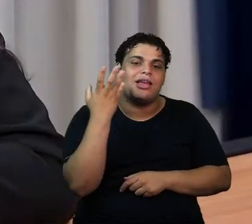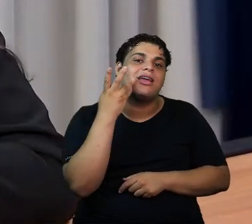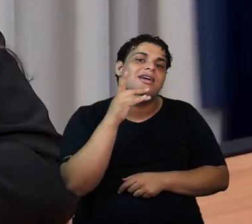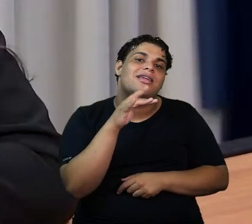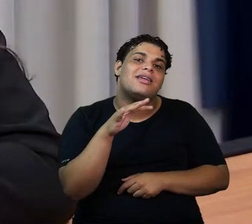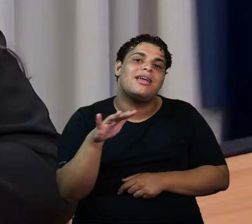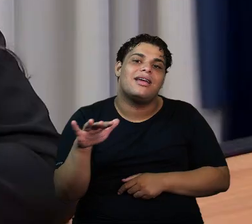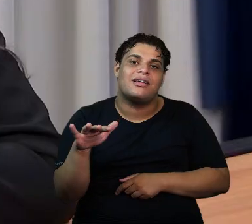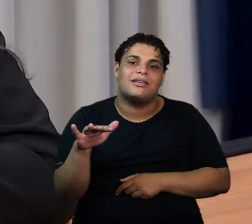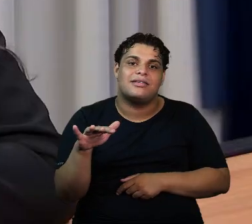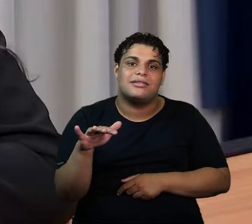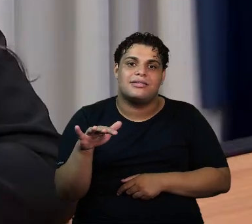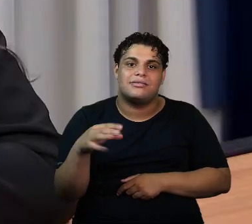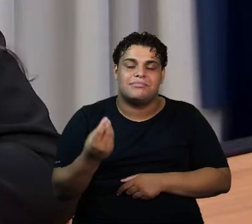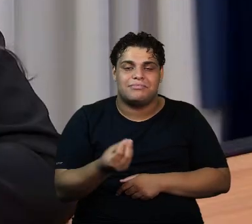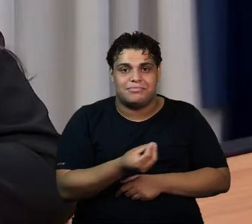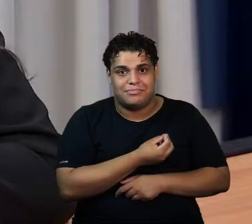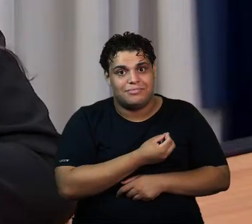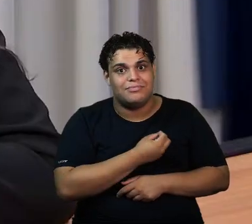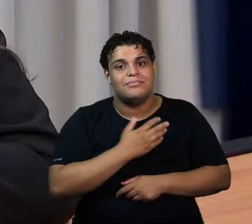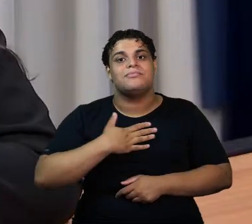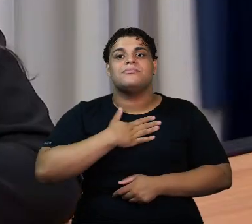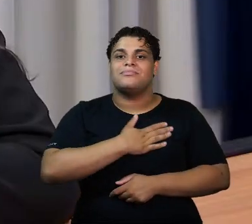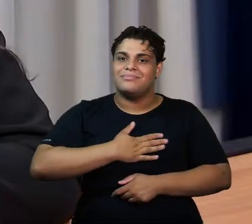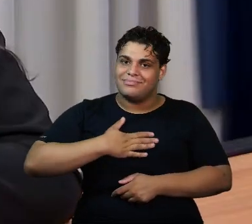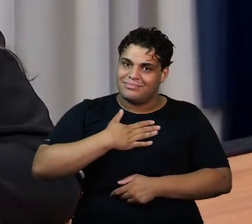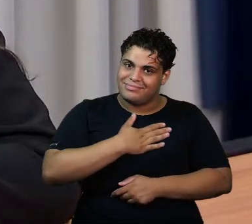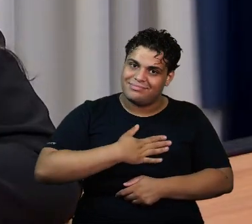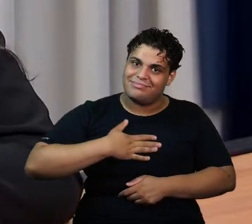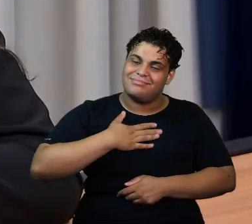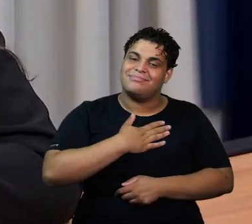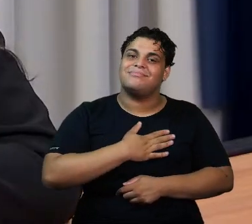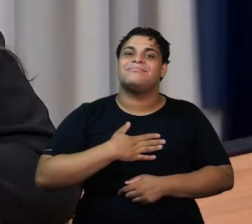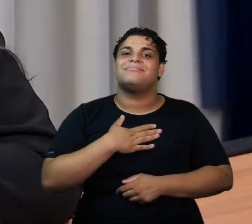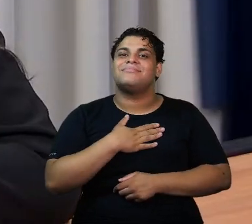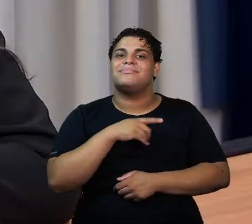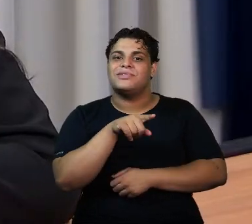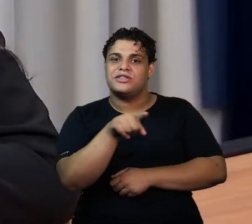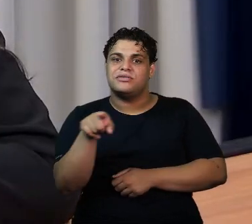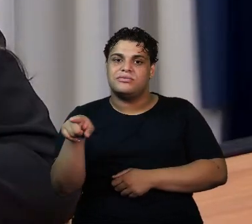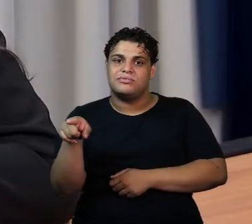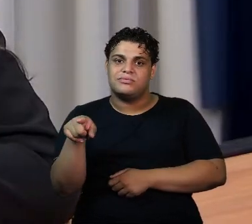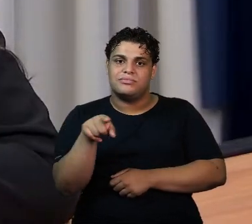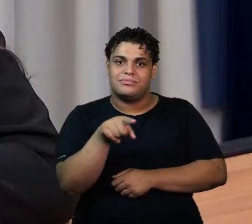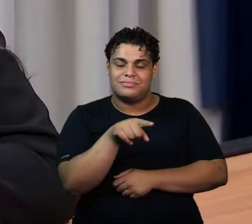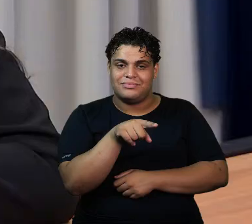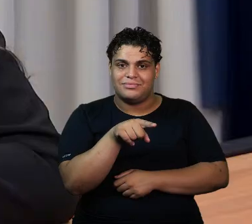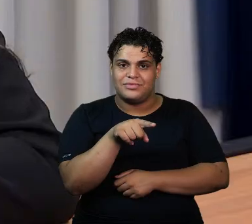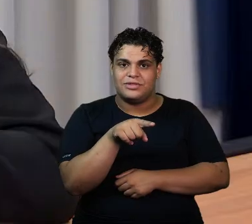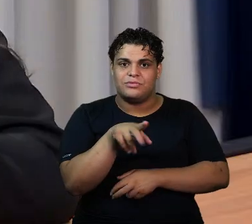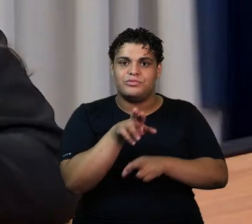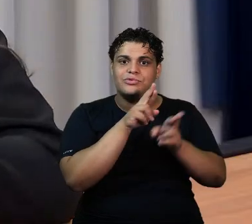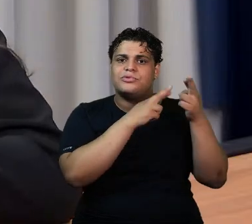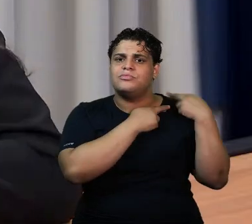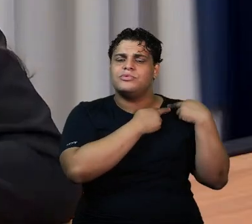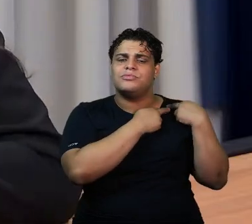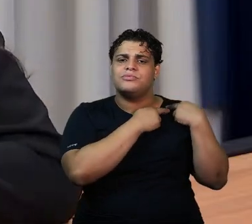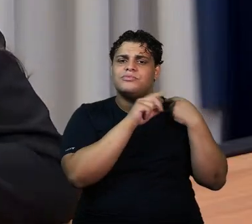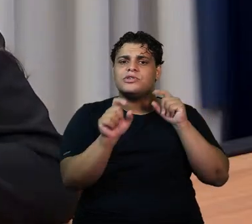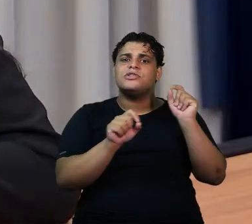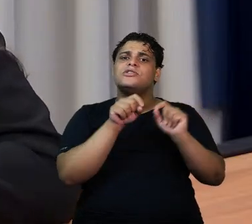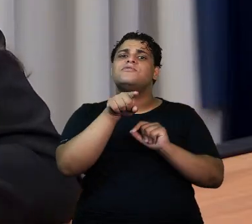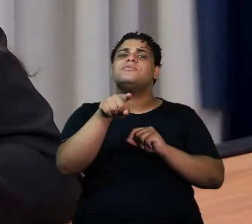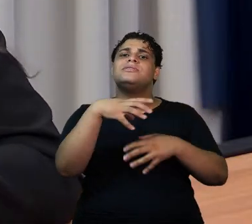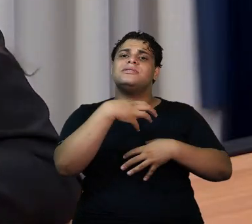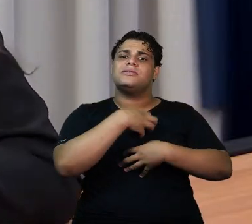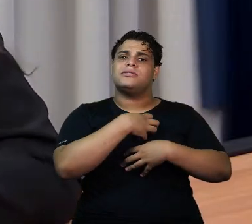crianças participando, gostando, e você como o grande mentor do projeto, o que você